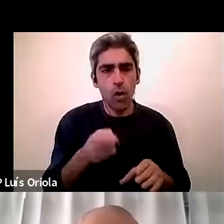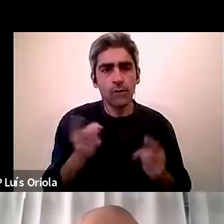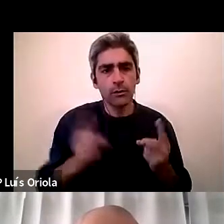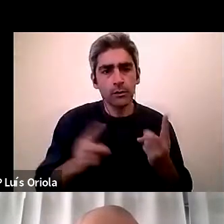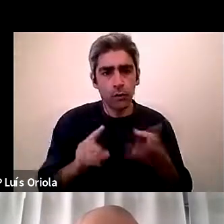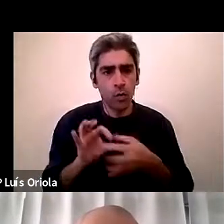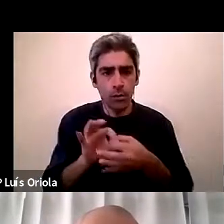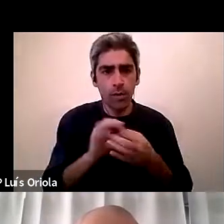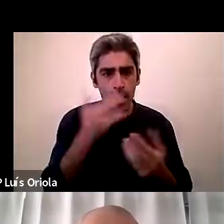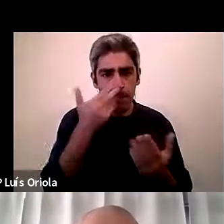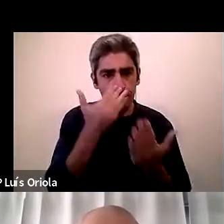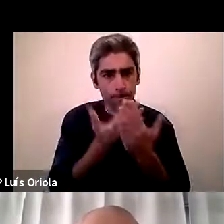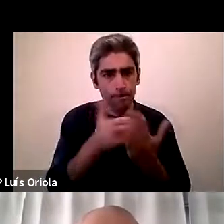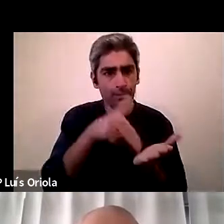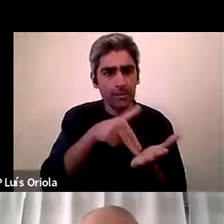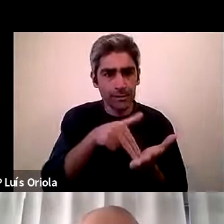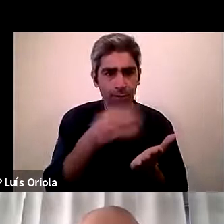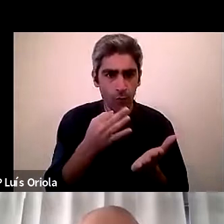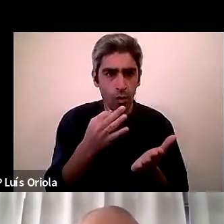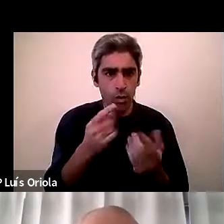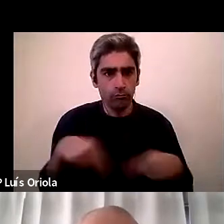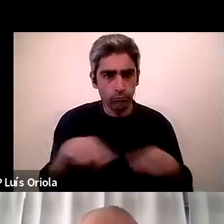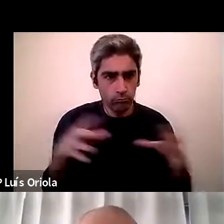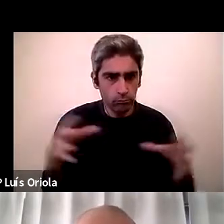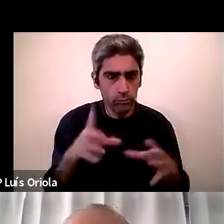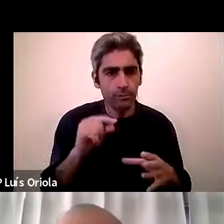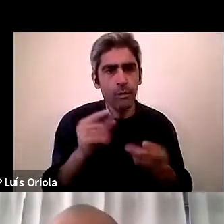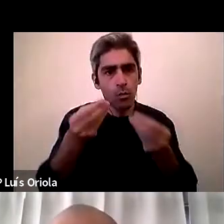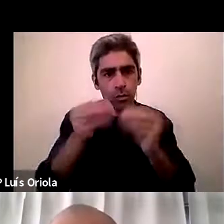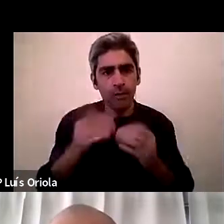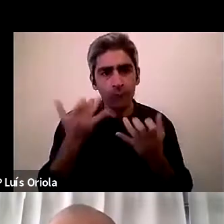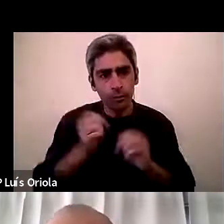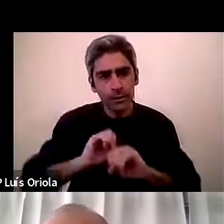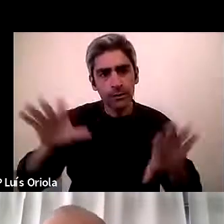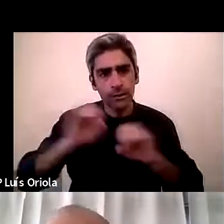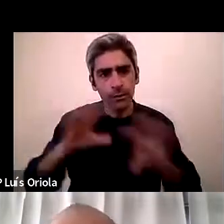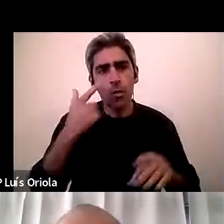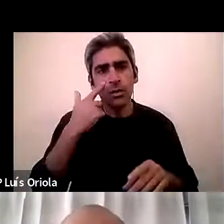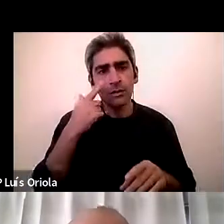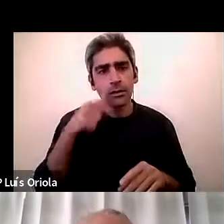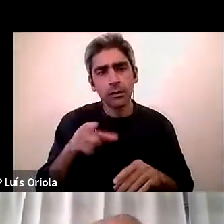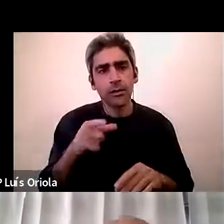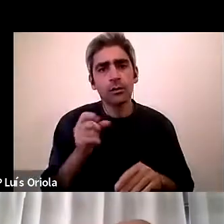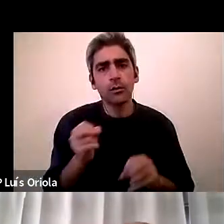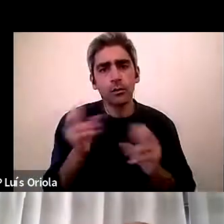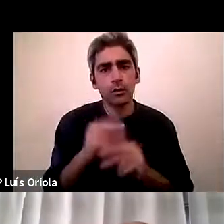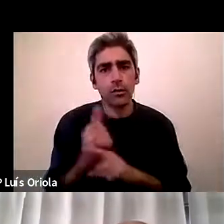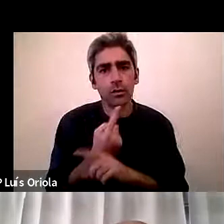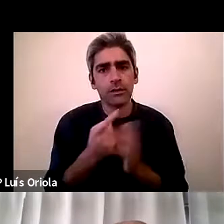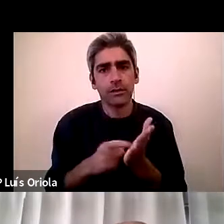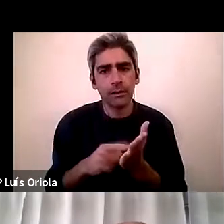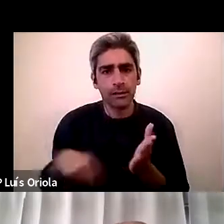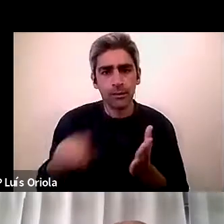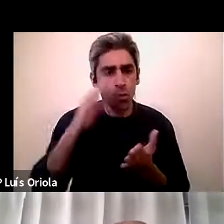essas presenciais, e tem também um boletim informativo onde vamos dando a conhecer. Tinha sido uma das necessidades